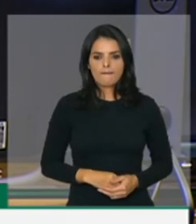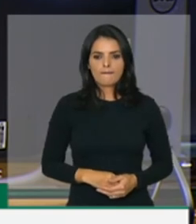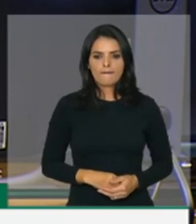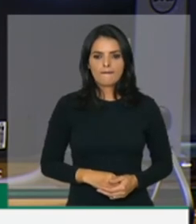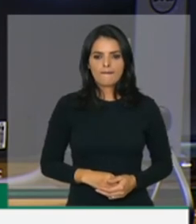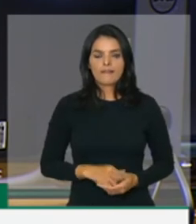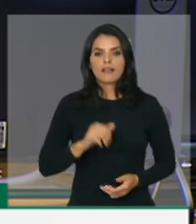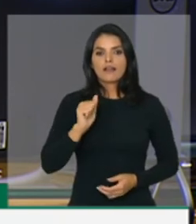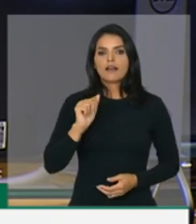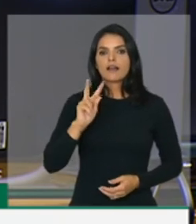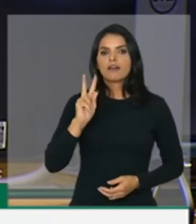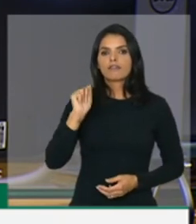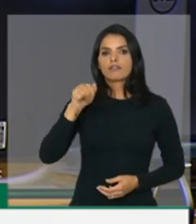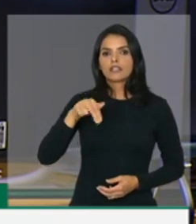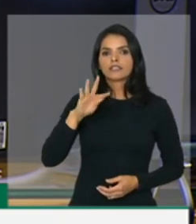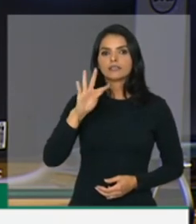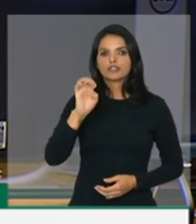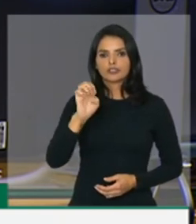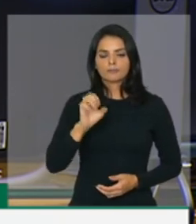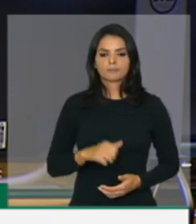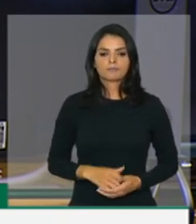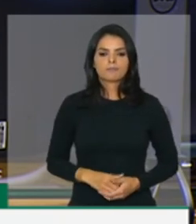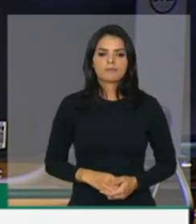O Avante.